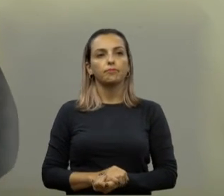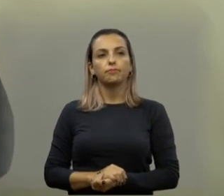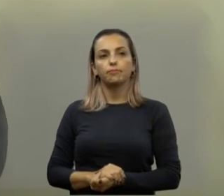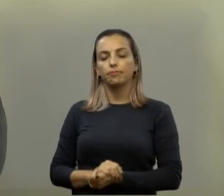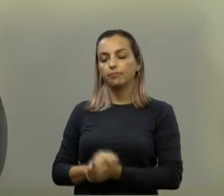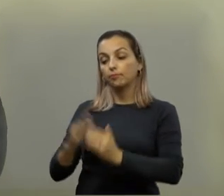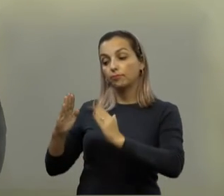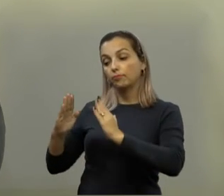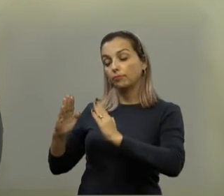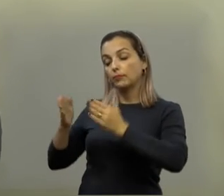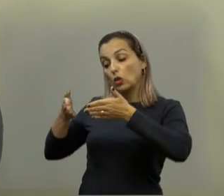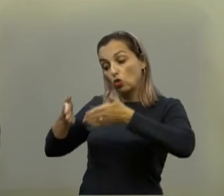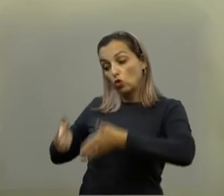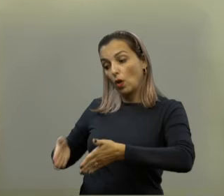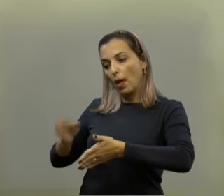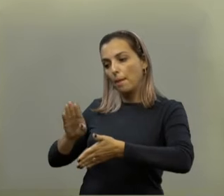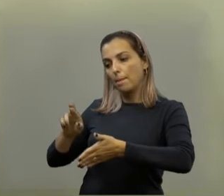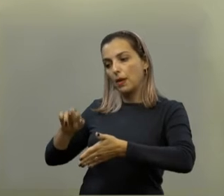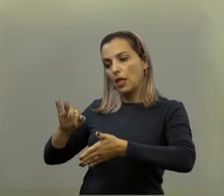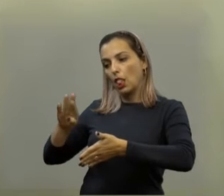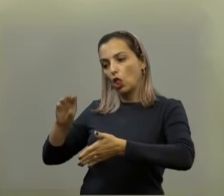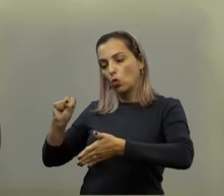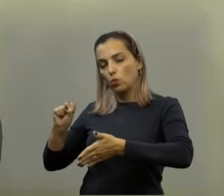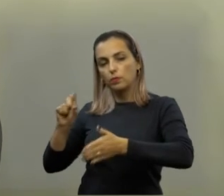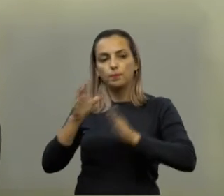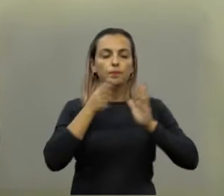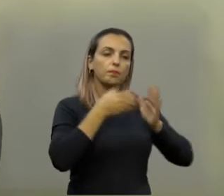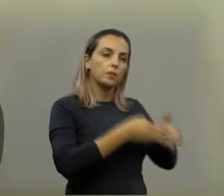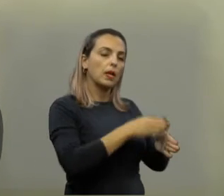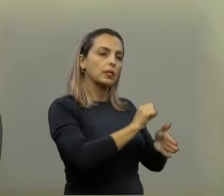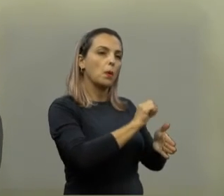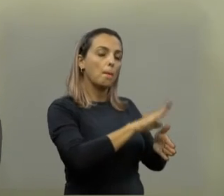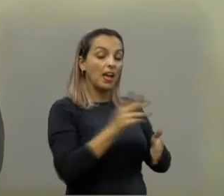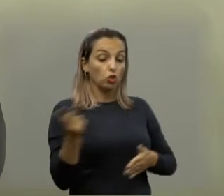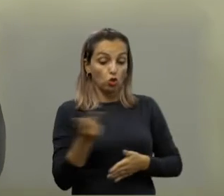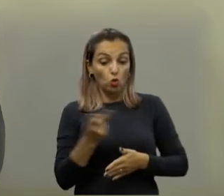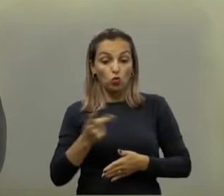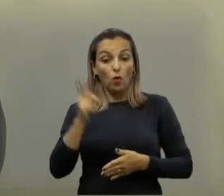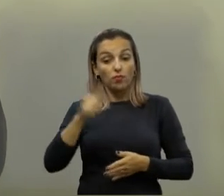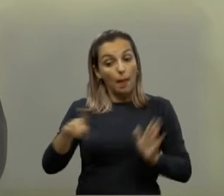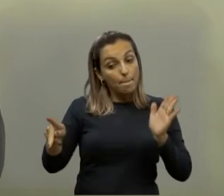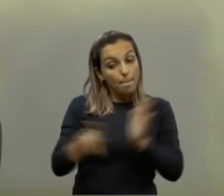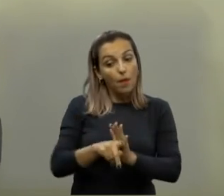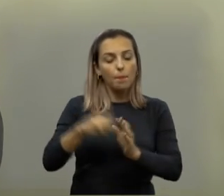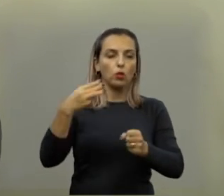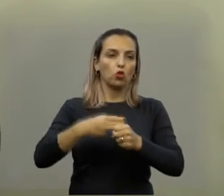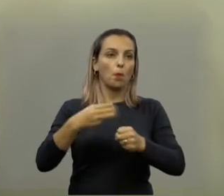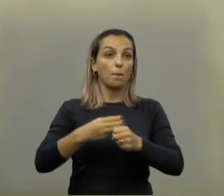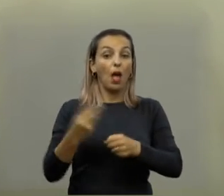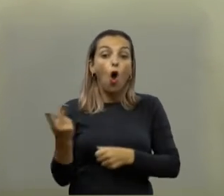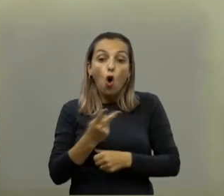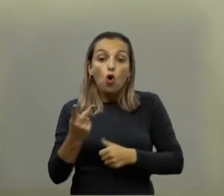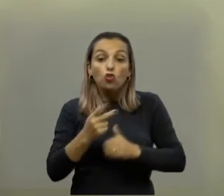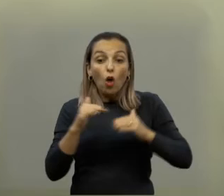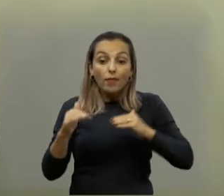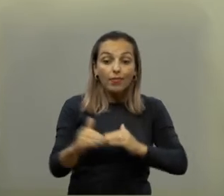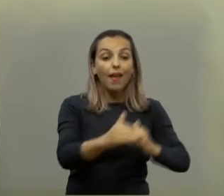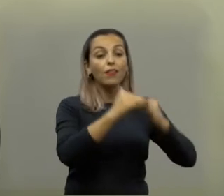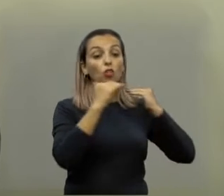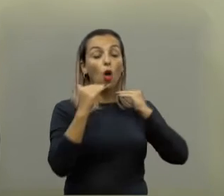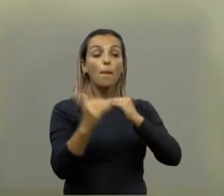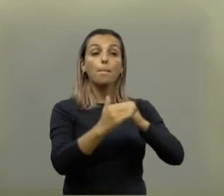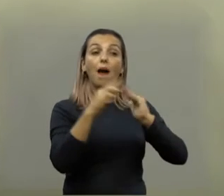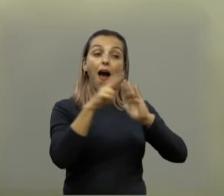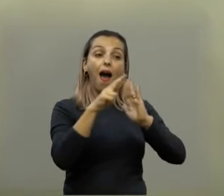Britos o cemitério São Bento São cemitérios municipais desta forma ambos tem que ter a mesma tratativa a